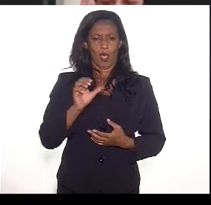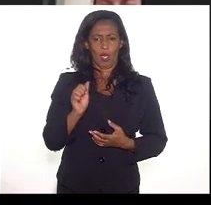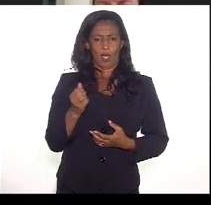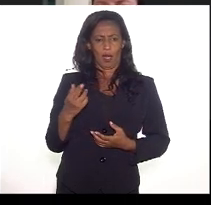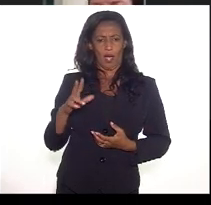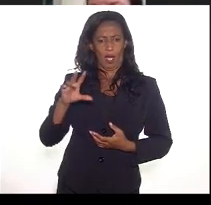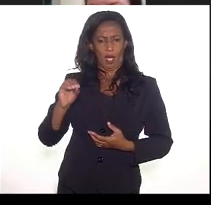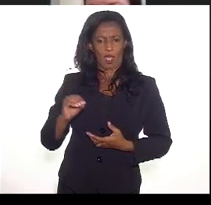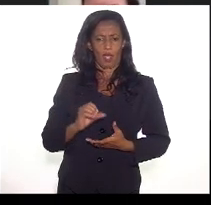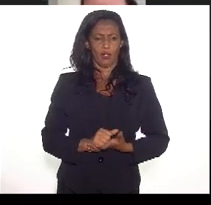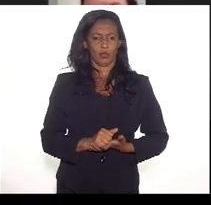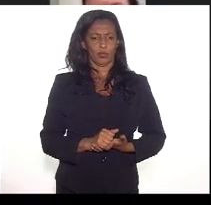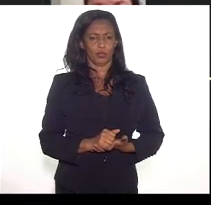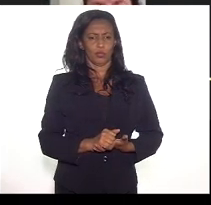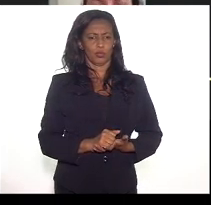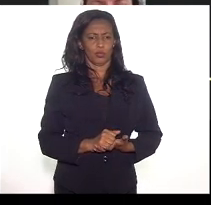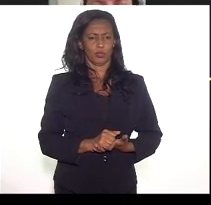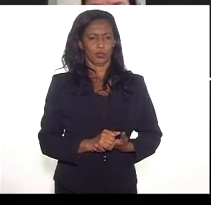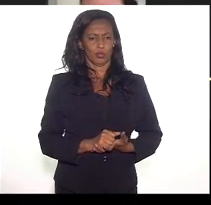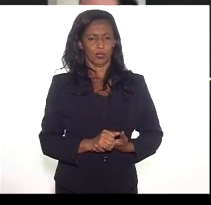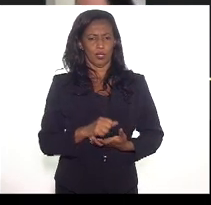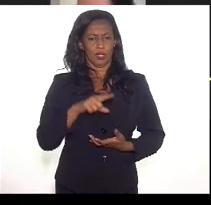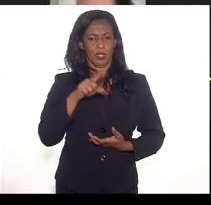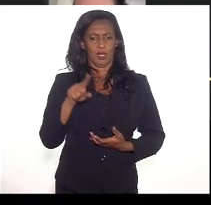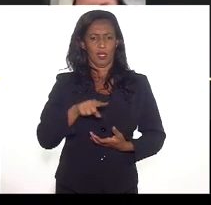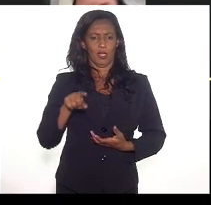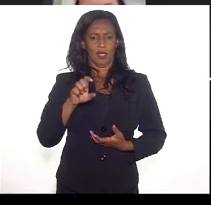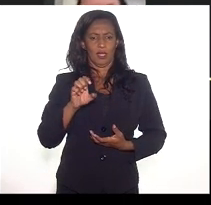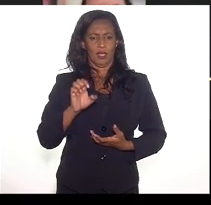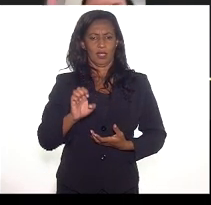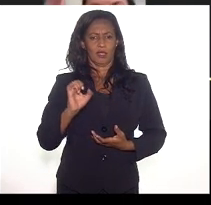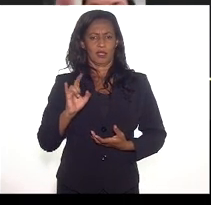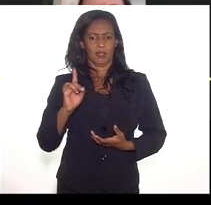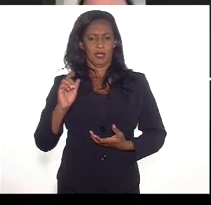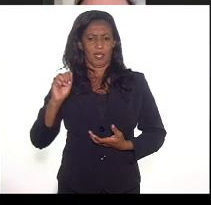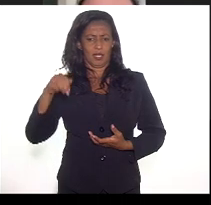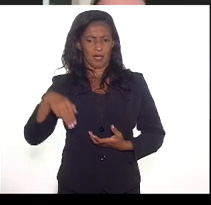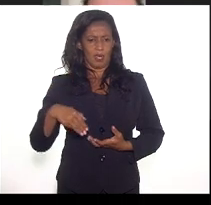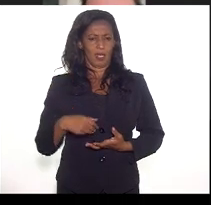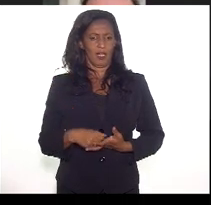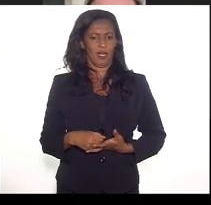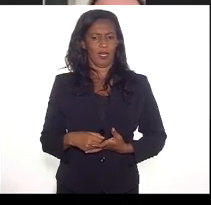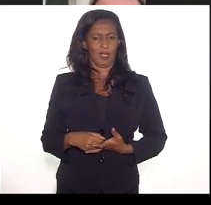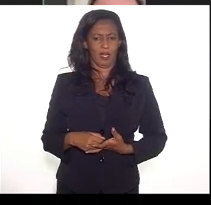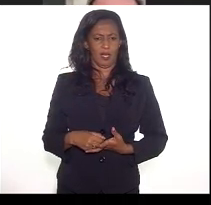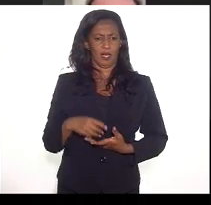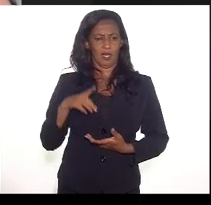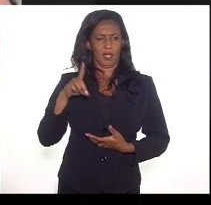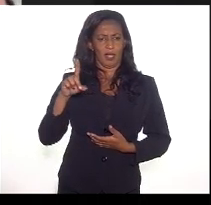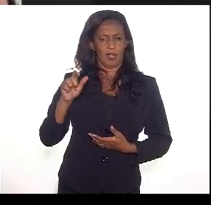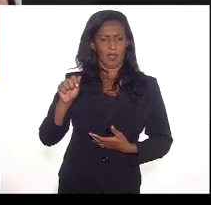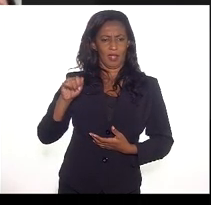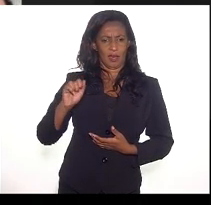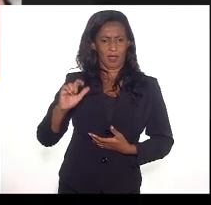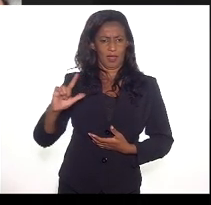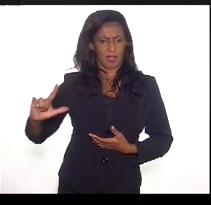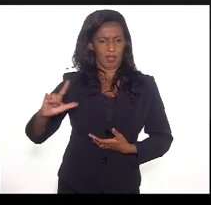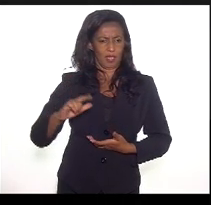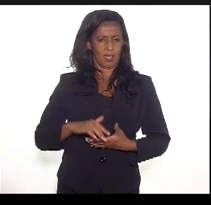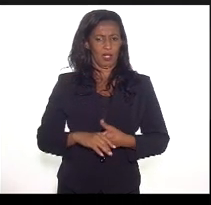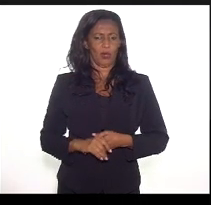Zeidan, por favor. Deputado Carlos Zeidan. Macedo. Mais quem? Zeidan. Daniel Librelon, presidente. Deputado